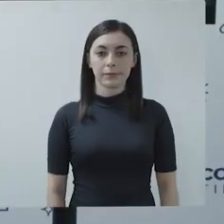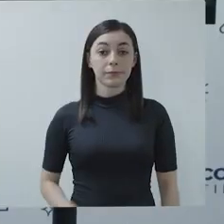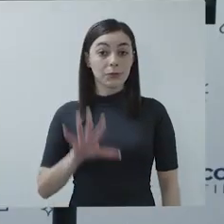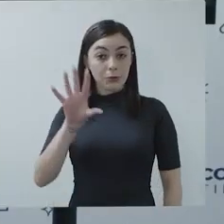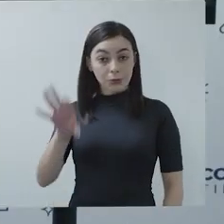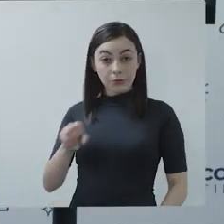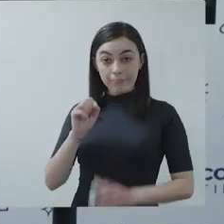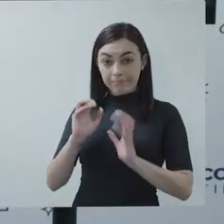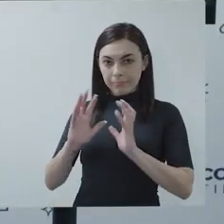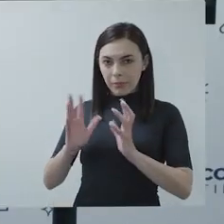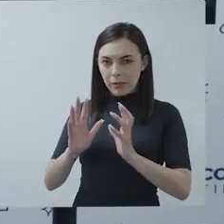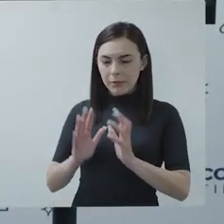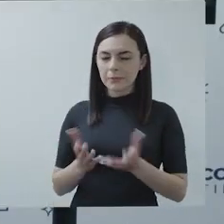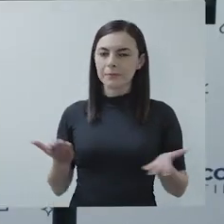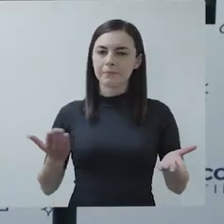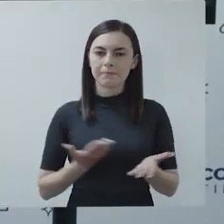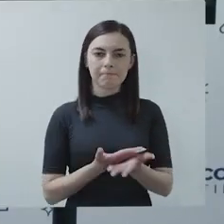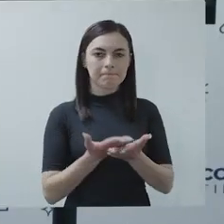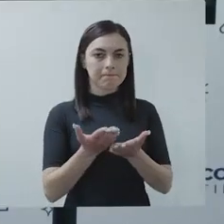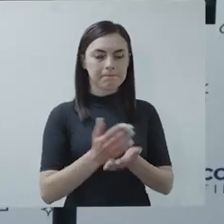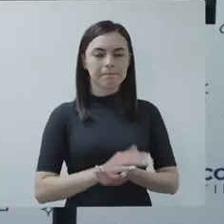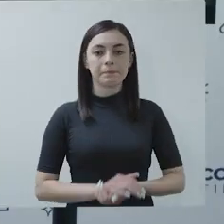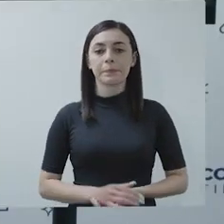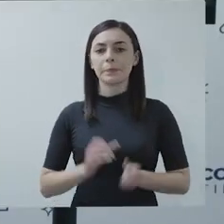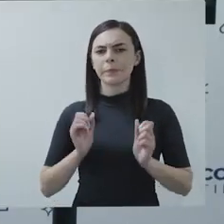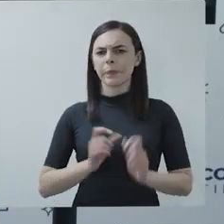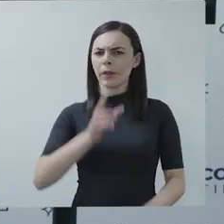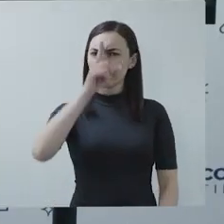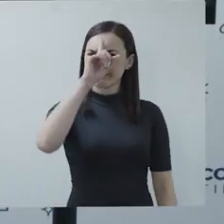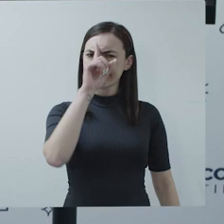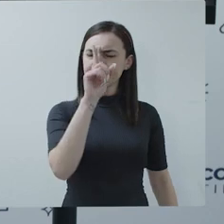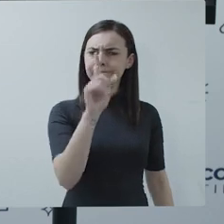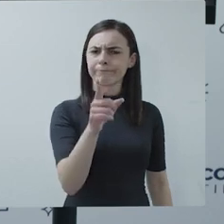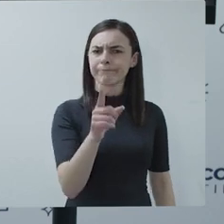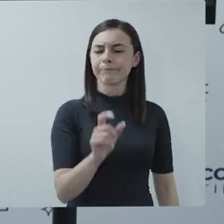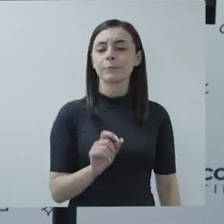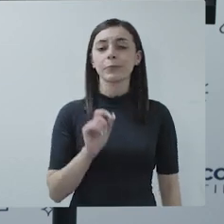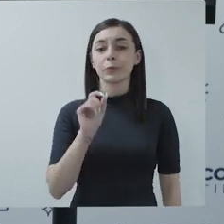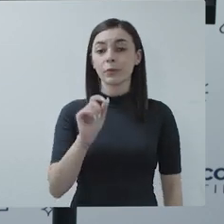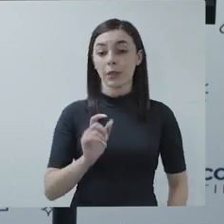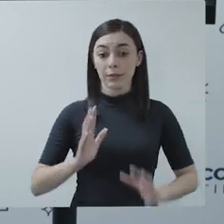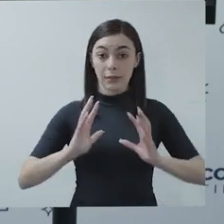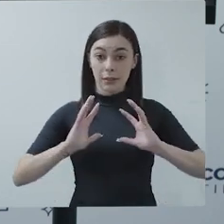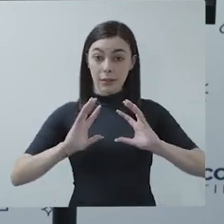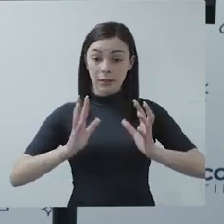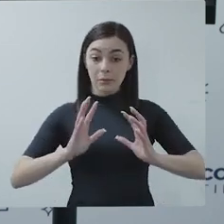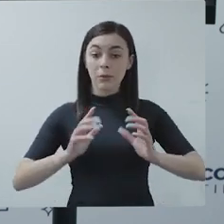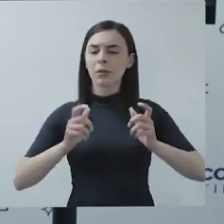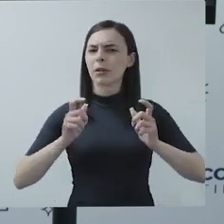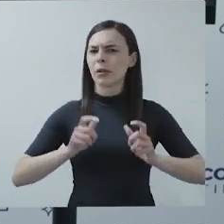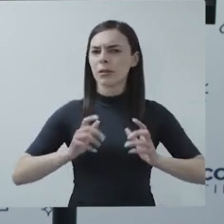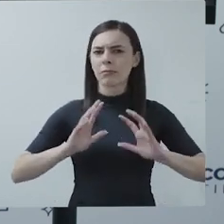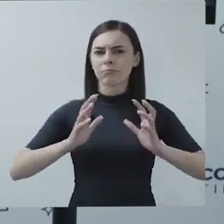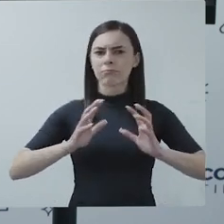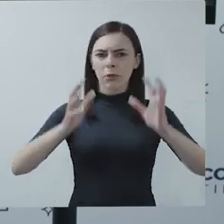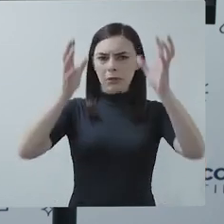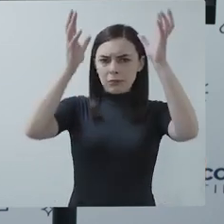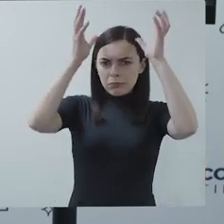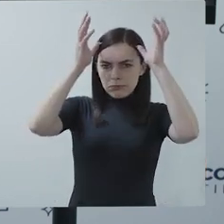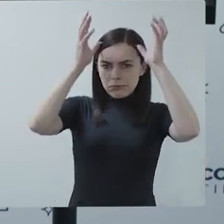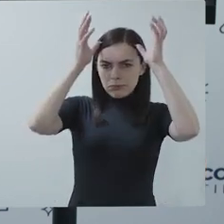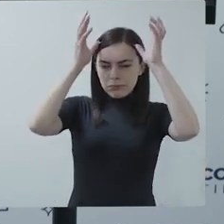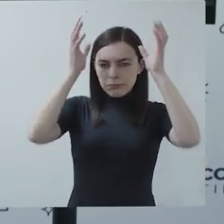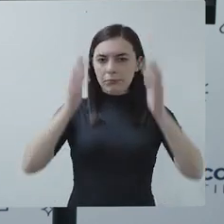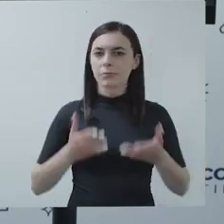Pegaram a bola? Então vamos lá. Seu mestre mandou colocar a bola em cima da